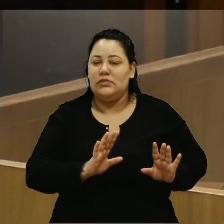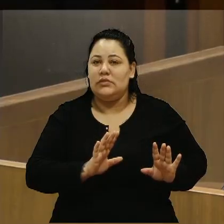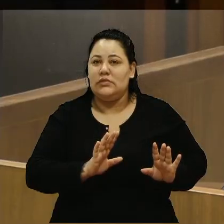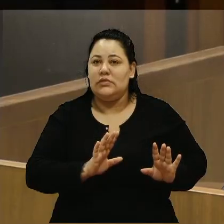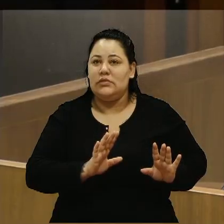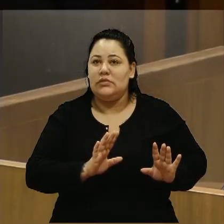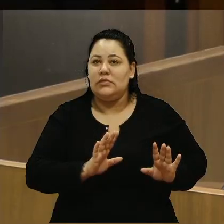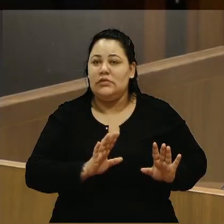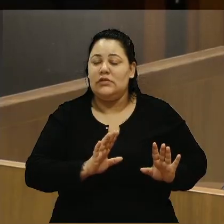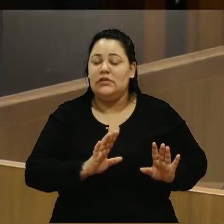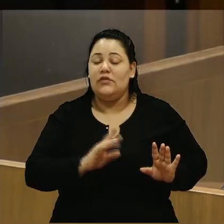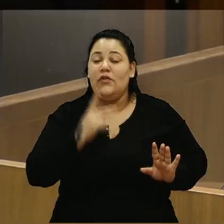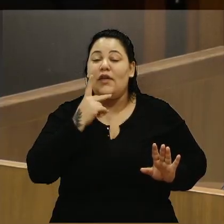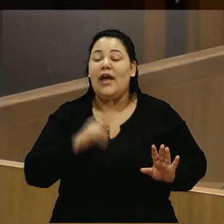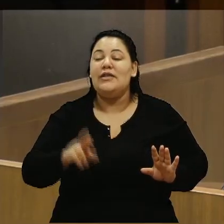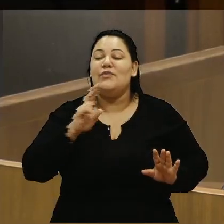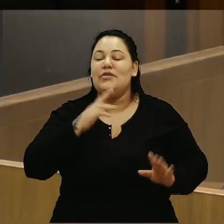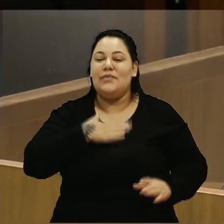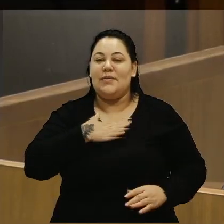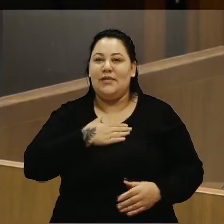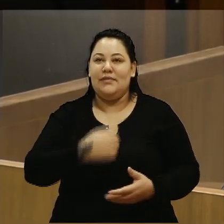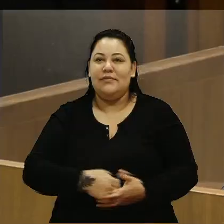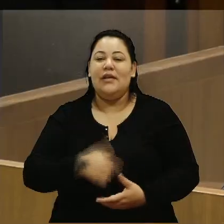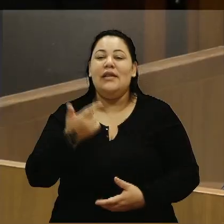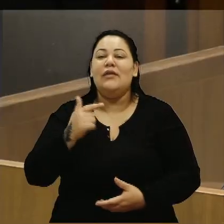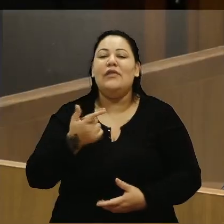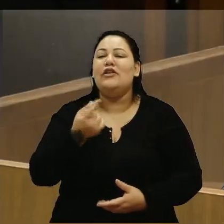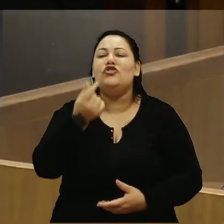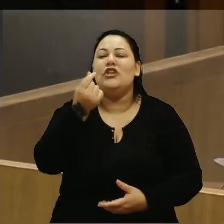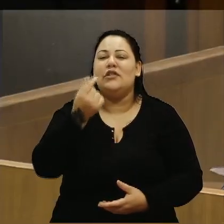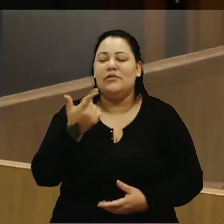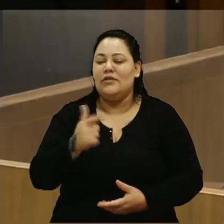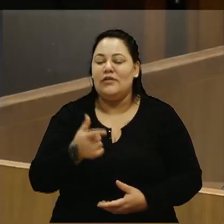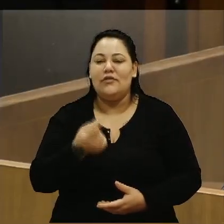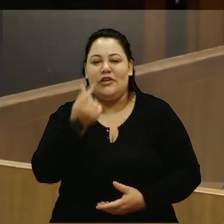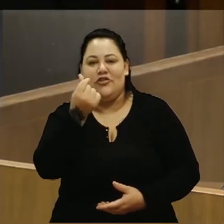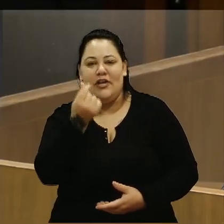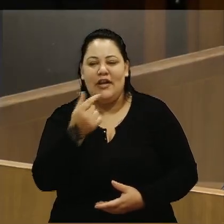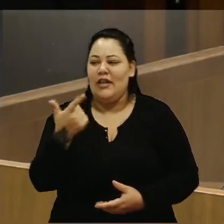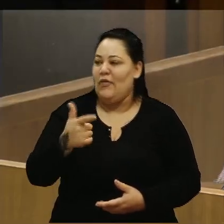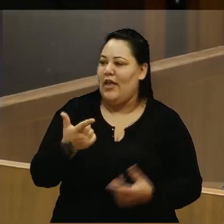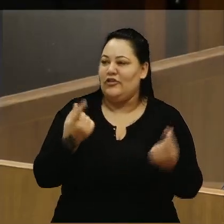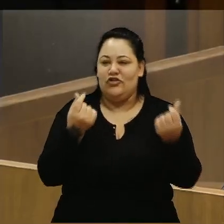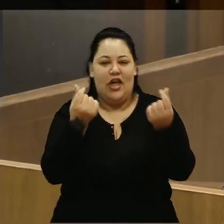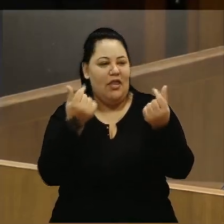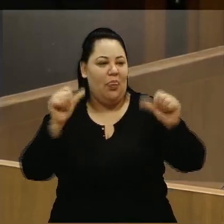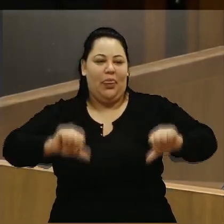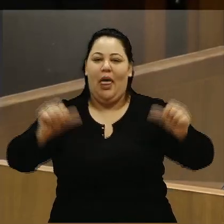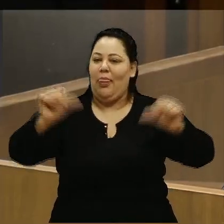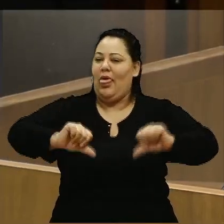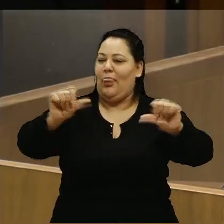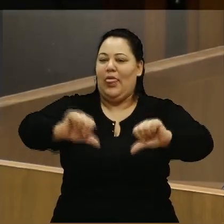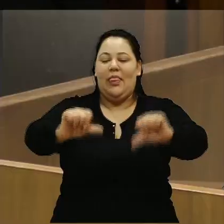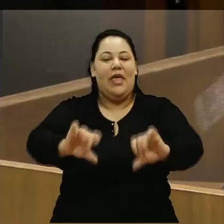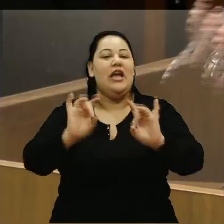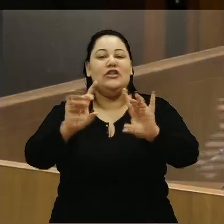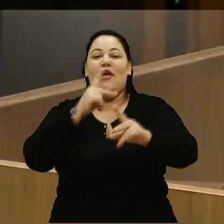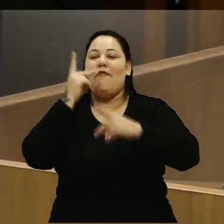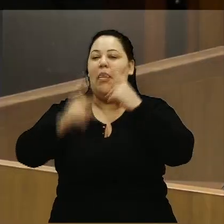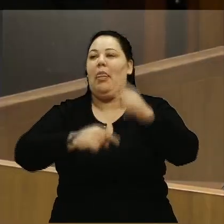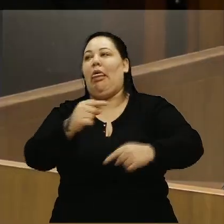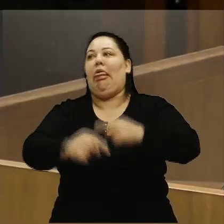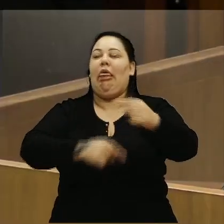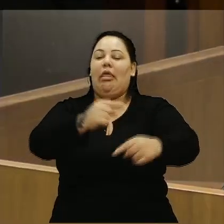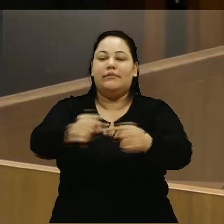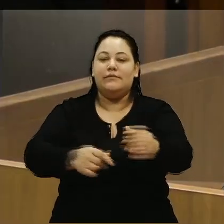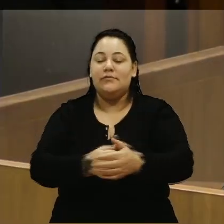o que eles sempre dizem para mim, né? Não tem dinheiro, vereador, não tem dinheiro, não tem dinheiro, não tem dinheiro, não tem dinheiro. É só o que eles falam, que não tem